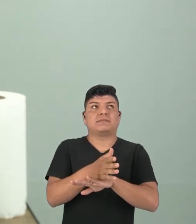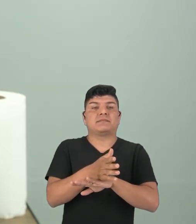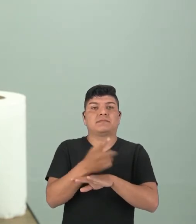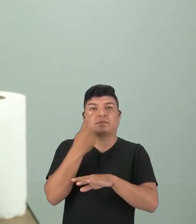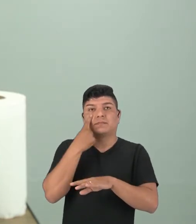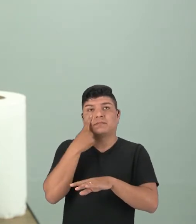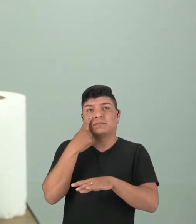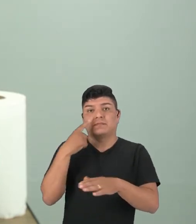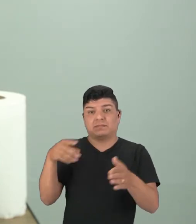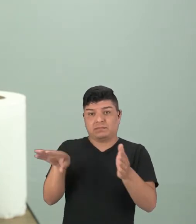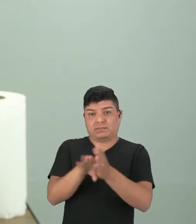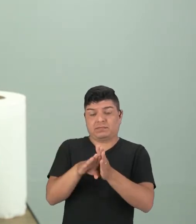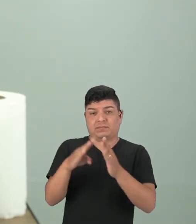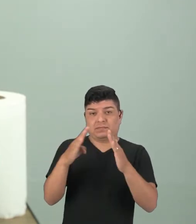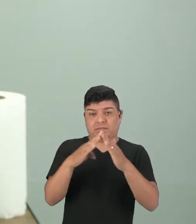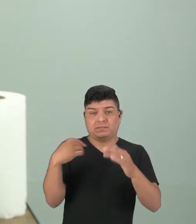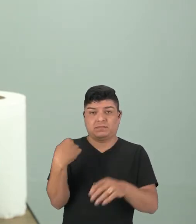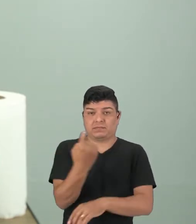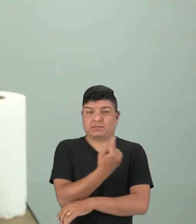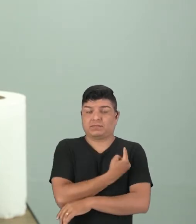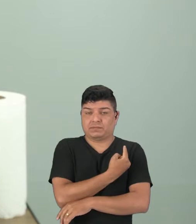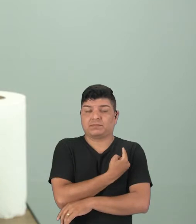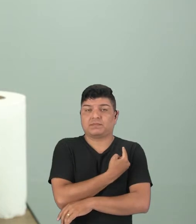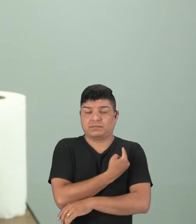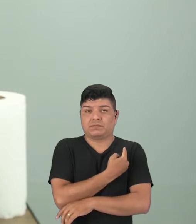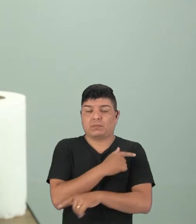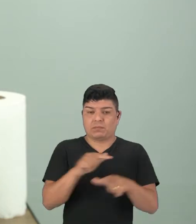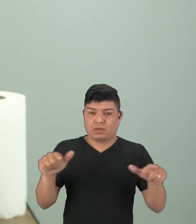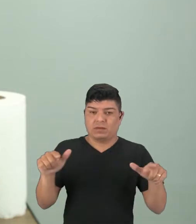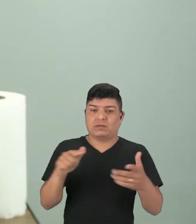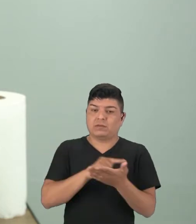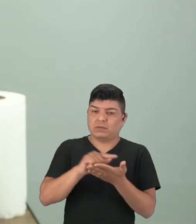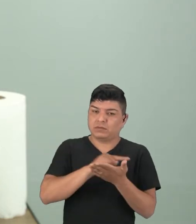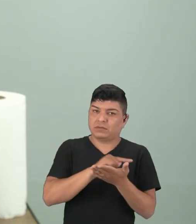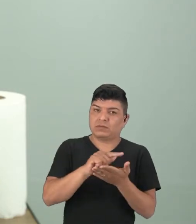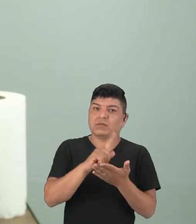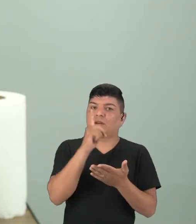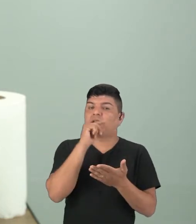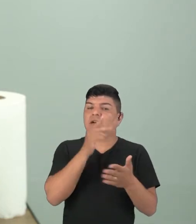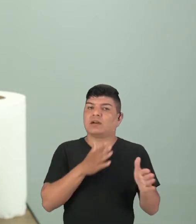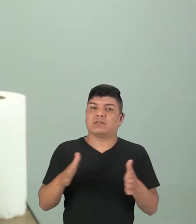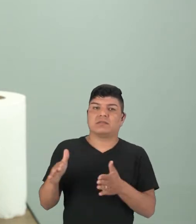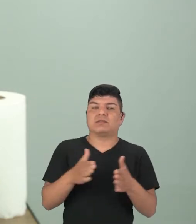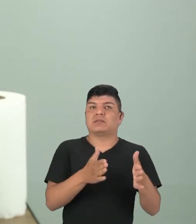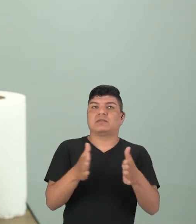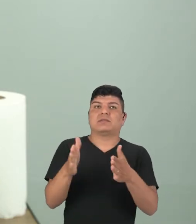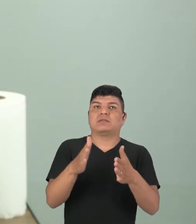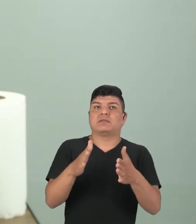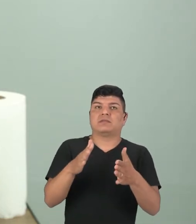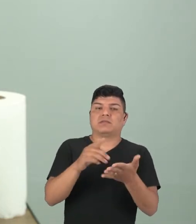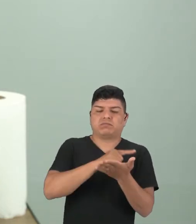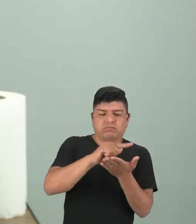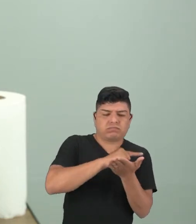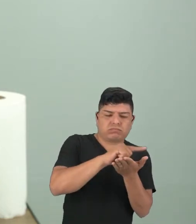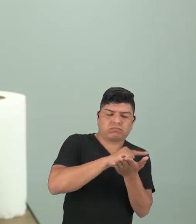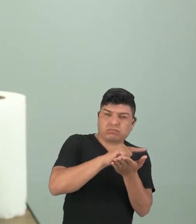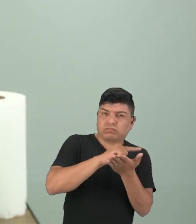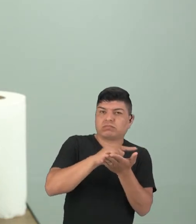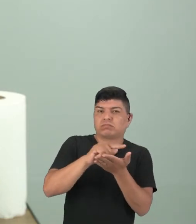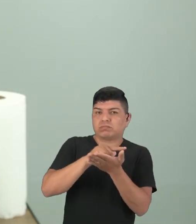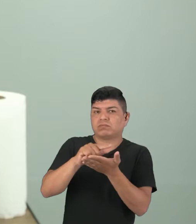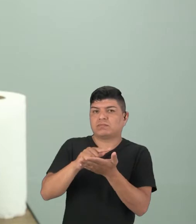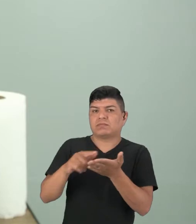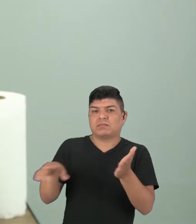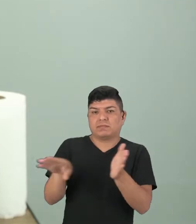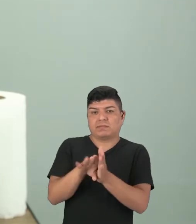transmitida até a nossa casa, né? No caso, até chegar na nossa casa pura. Então, a água do rio, né? A água, ela passa por todo aquele processo de purificação para